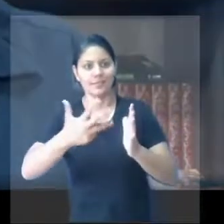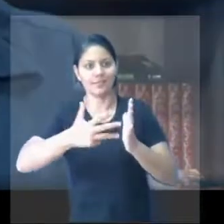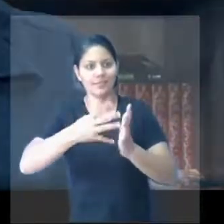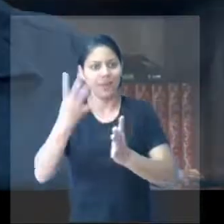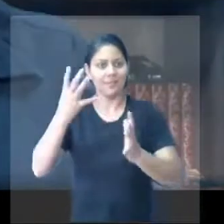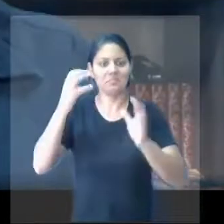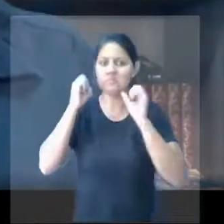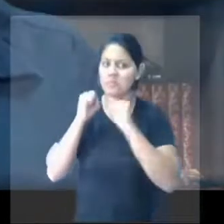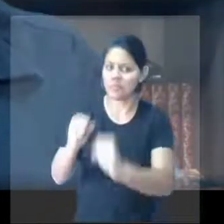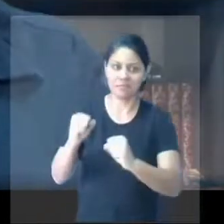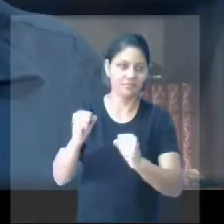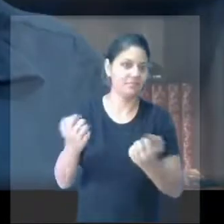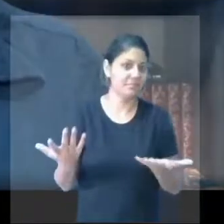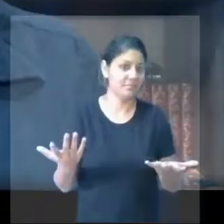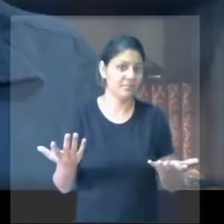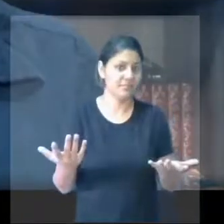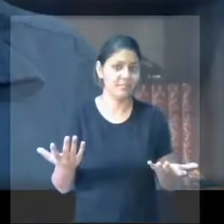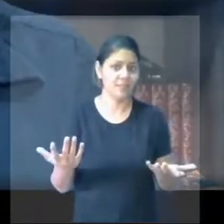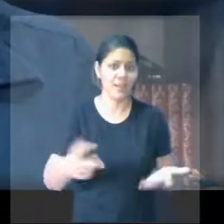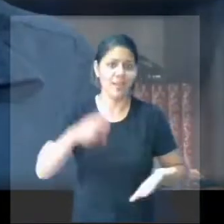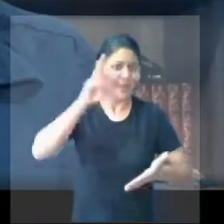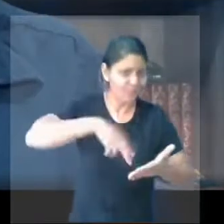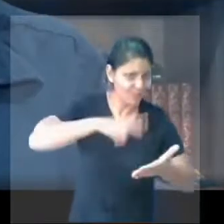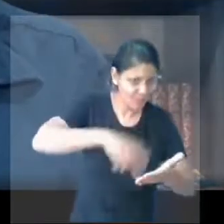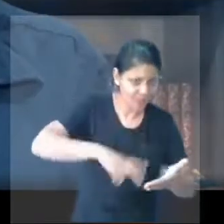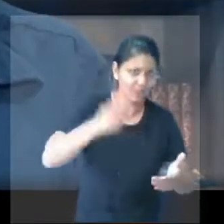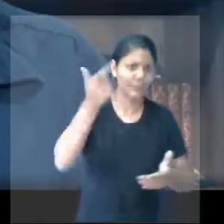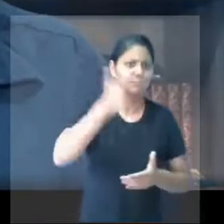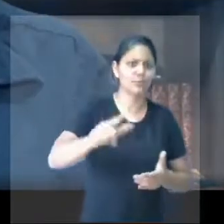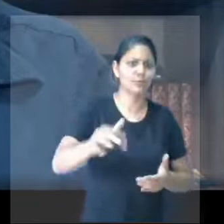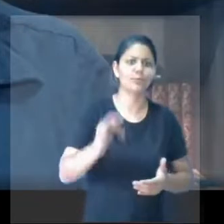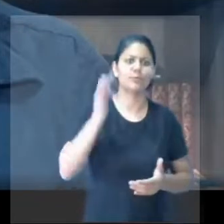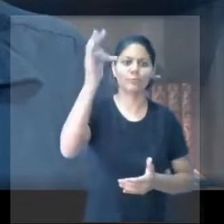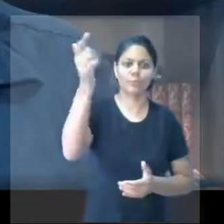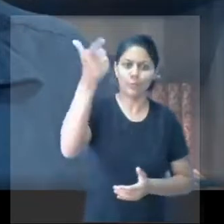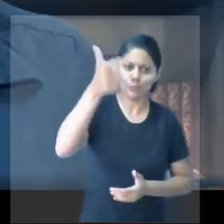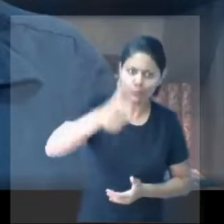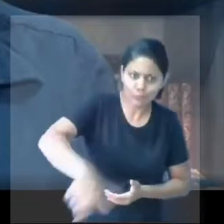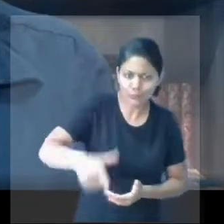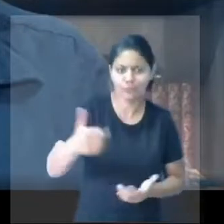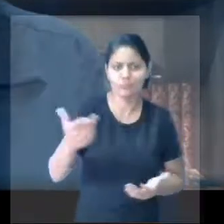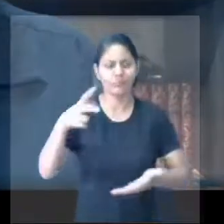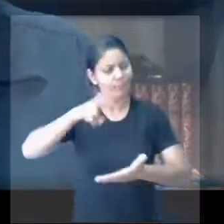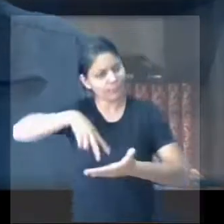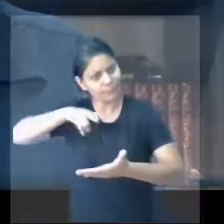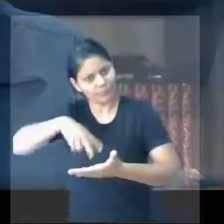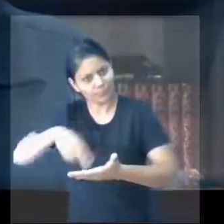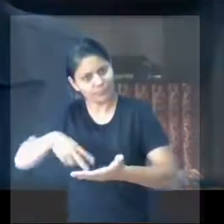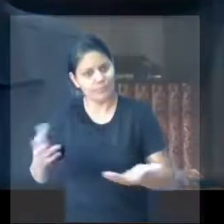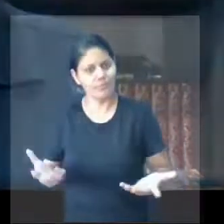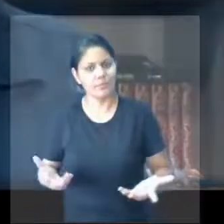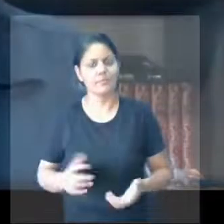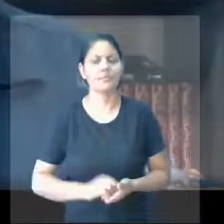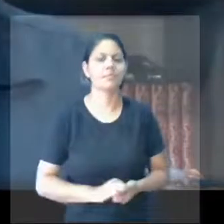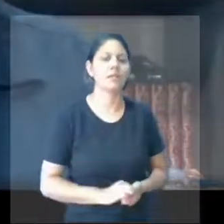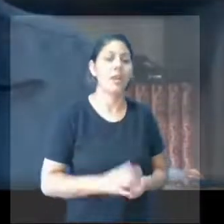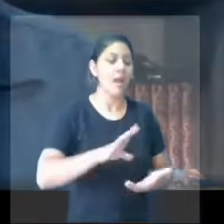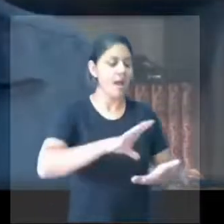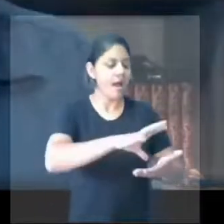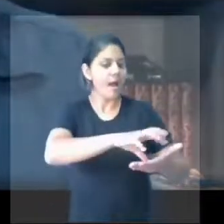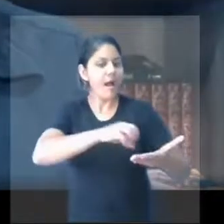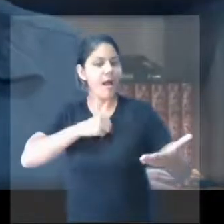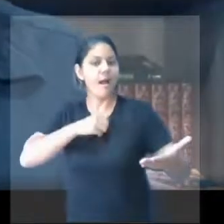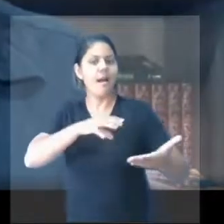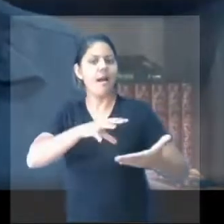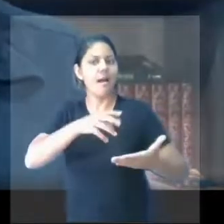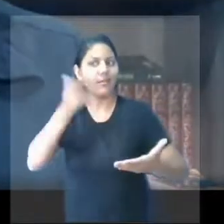ele tem essa característica de poder ser relido ao longo do tempo e com o passar do tempo você vai extrair dele novas concepções,